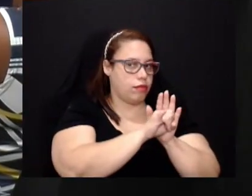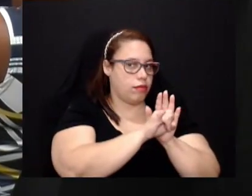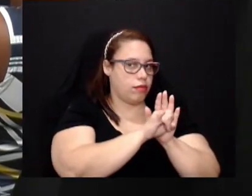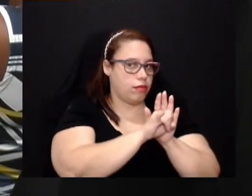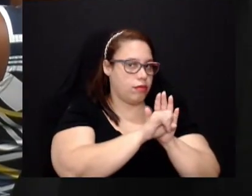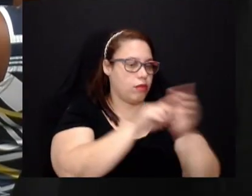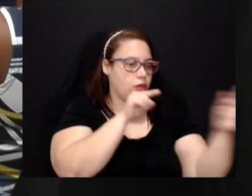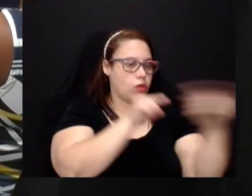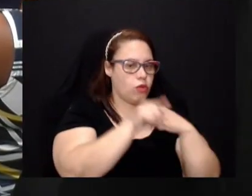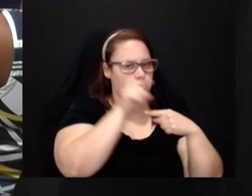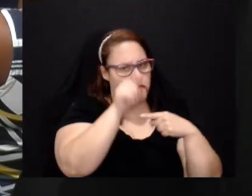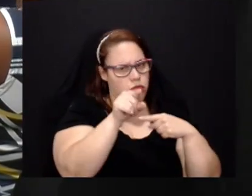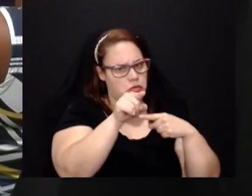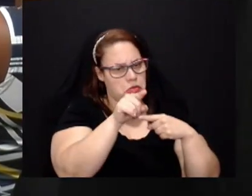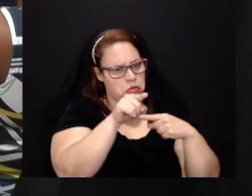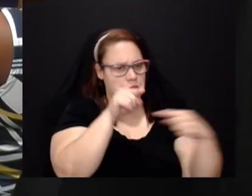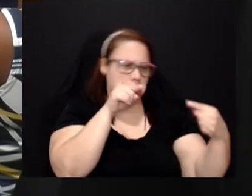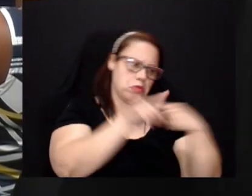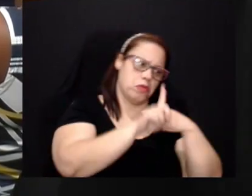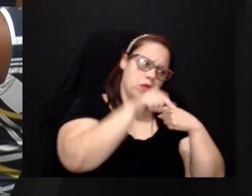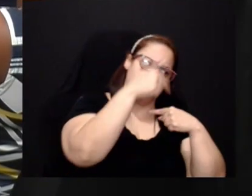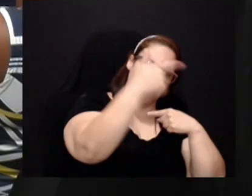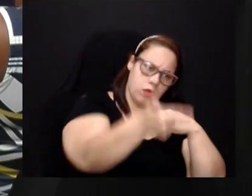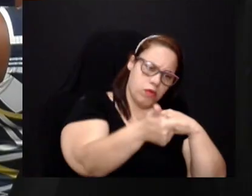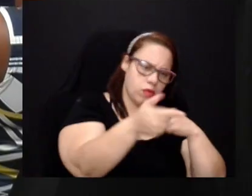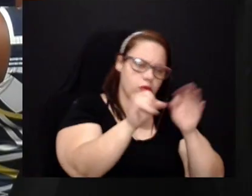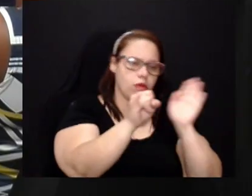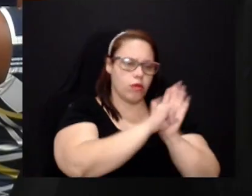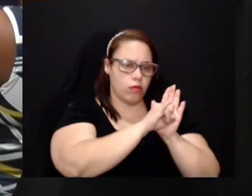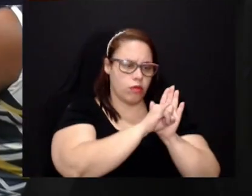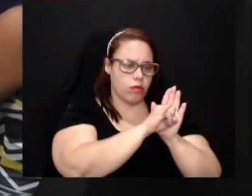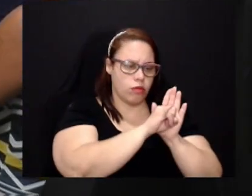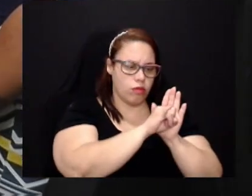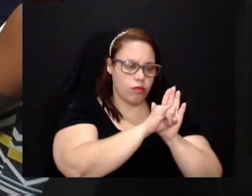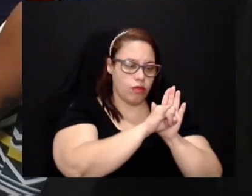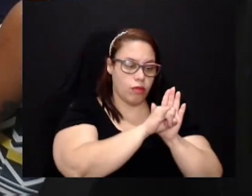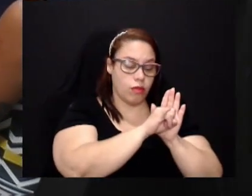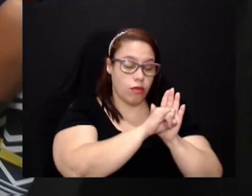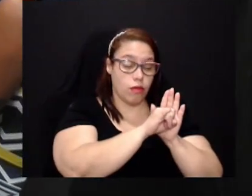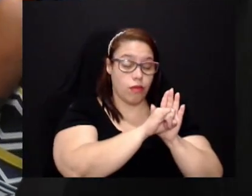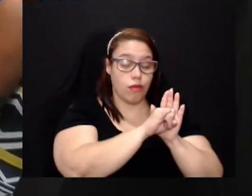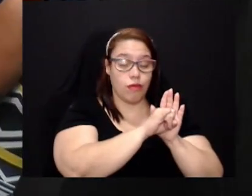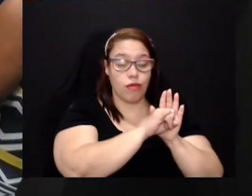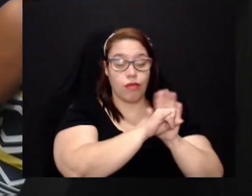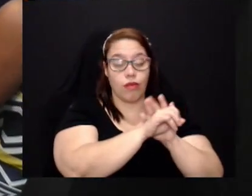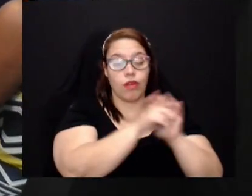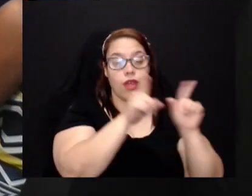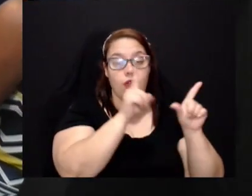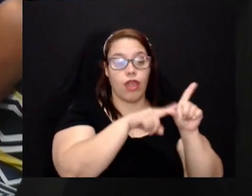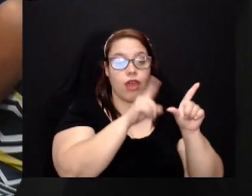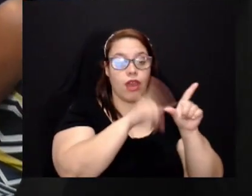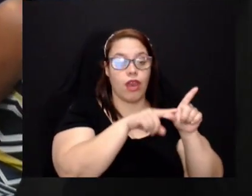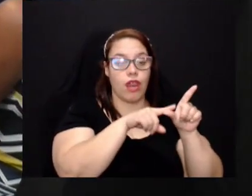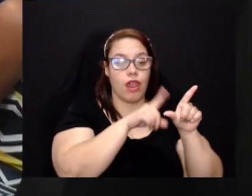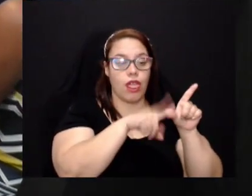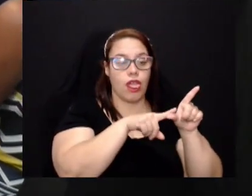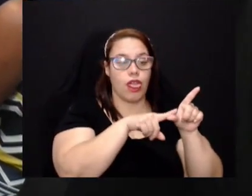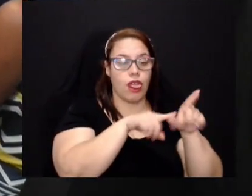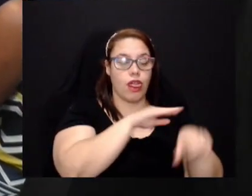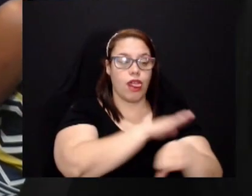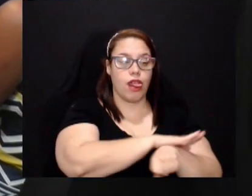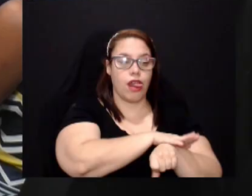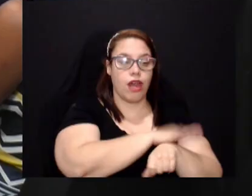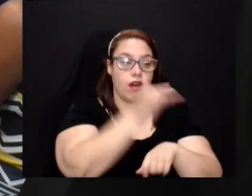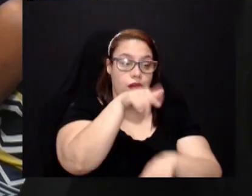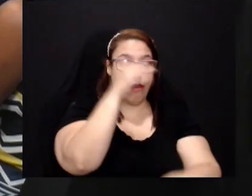seja contra o outro, você identifica. Eis aí a importância do letramento racial, né? De você de fato entender. E é